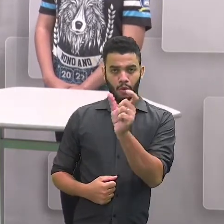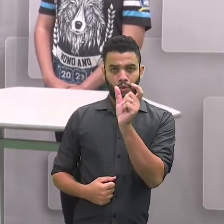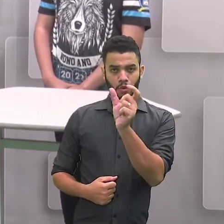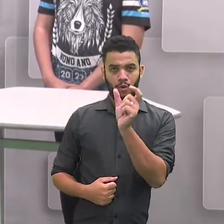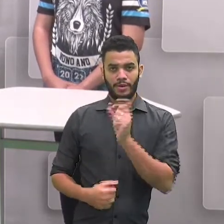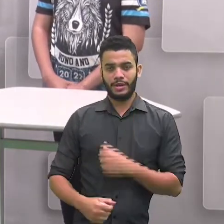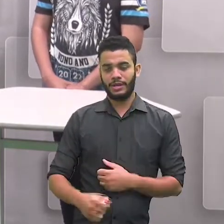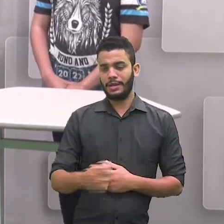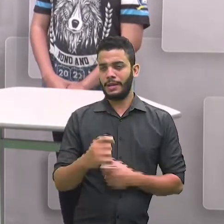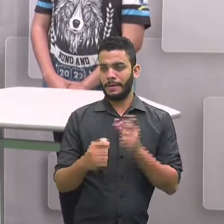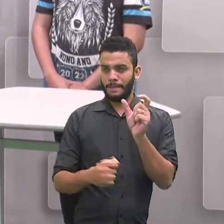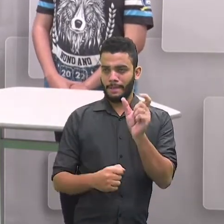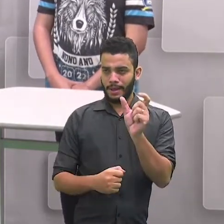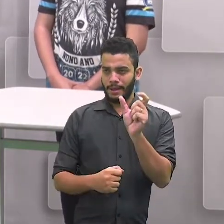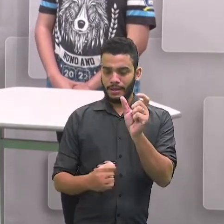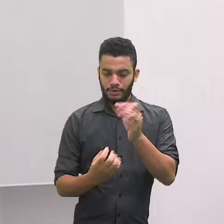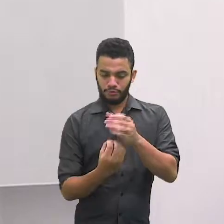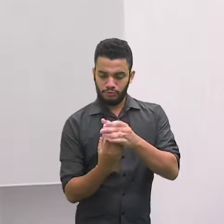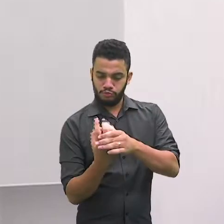emergindo.